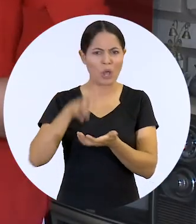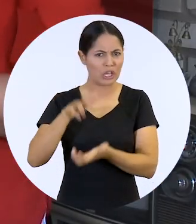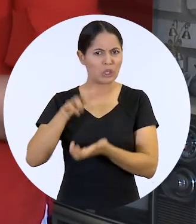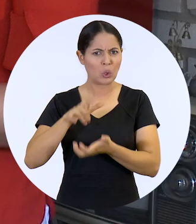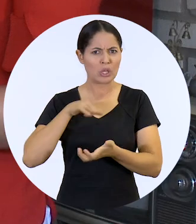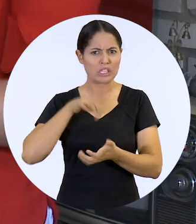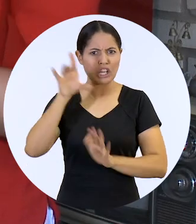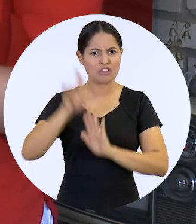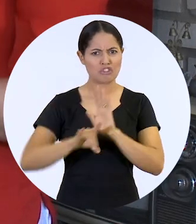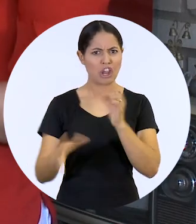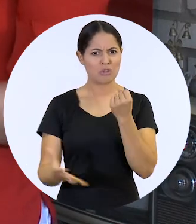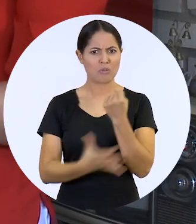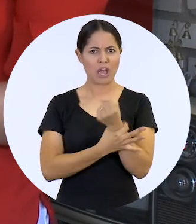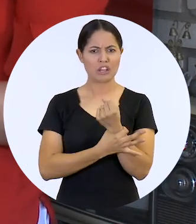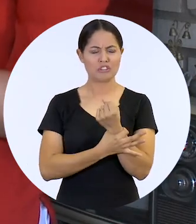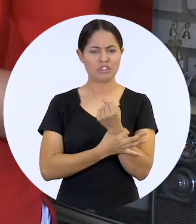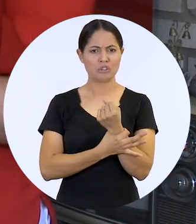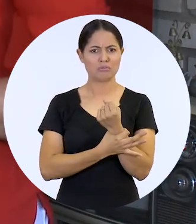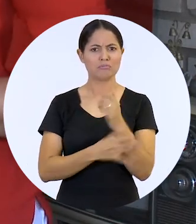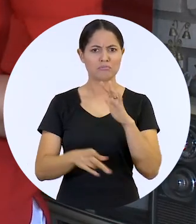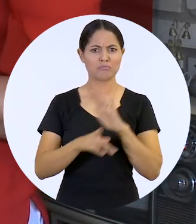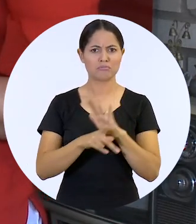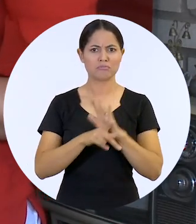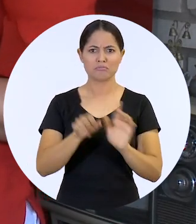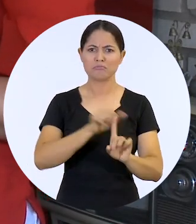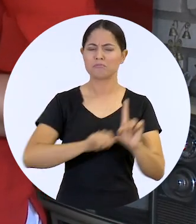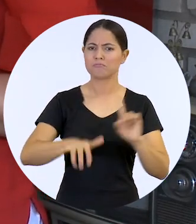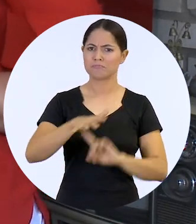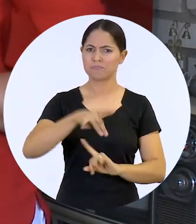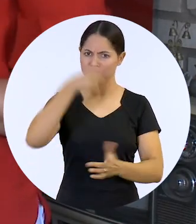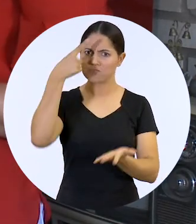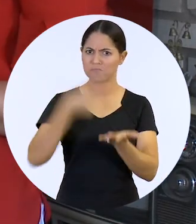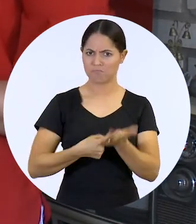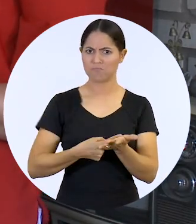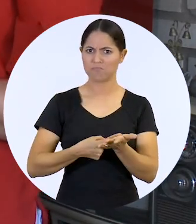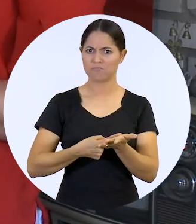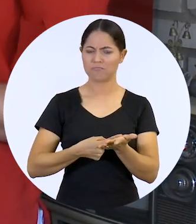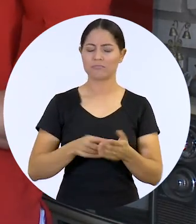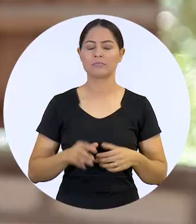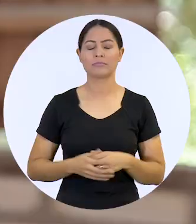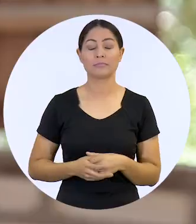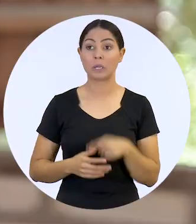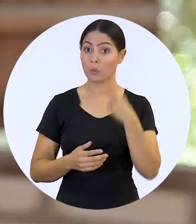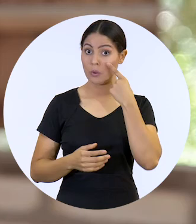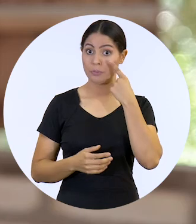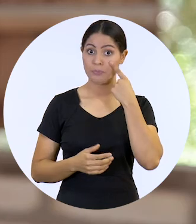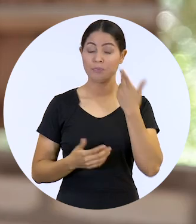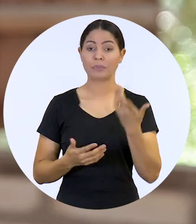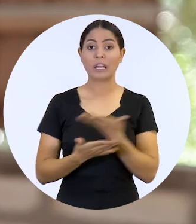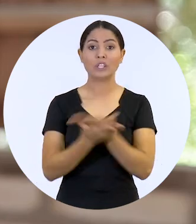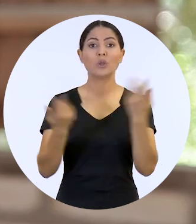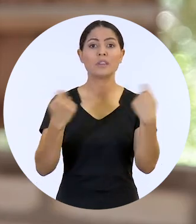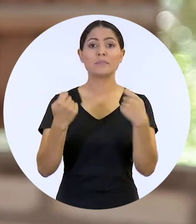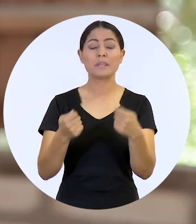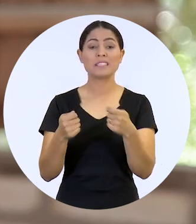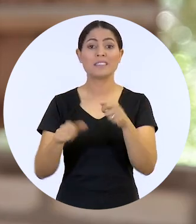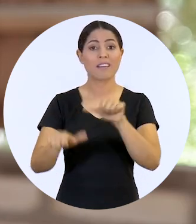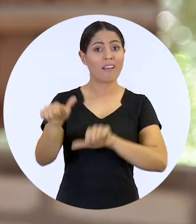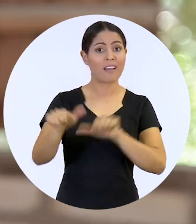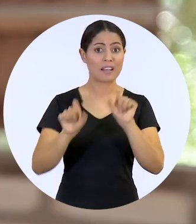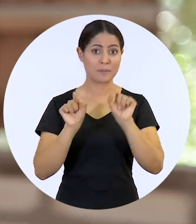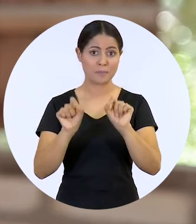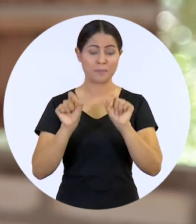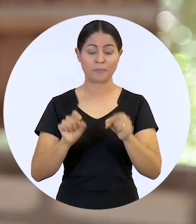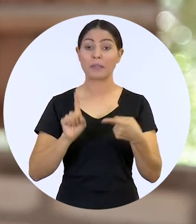básicos garantidos pelo poder público e também reconhecidos pela sociedade, mas eles são cumpridos à risca? Olha, nós temos que perceber o